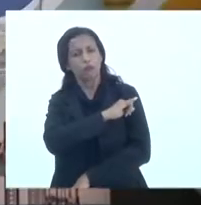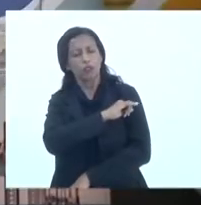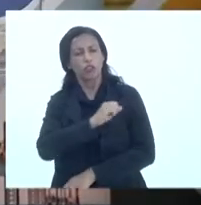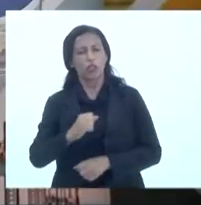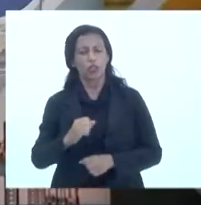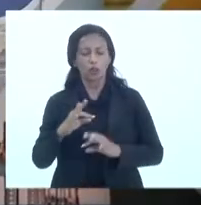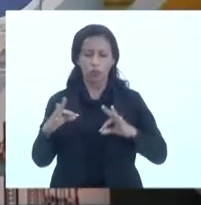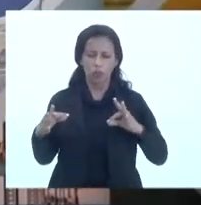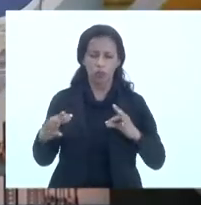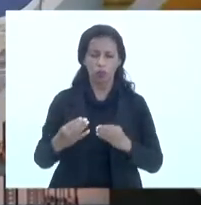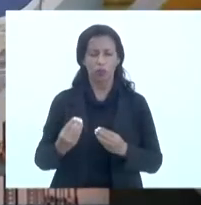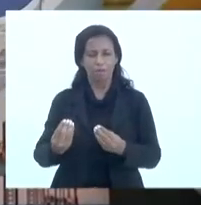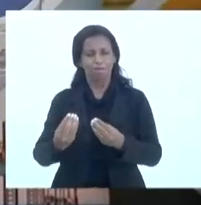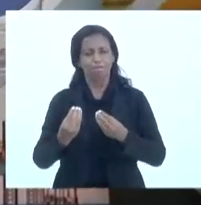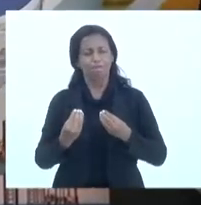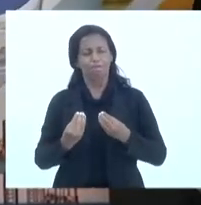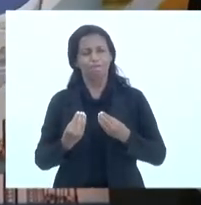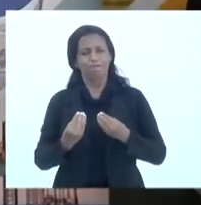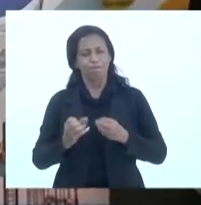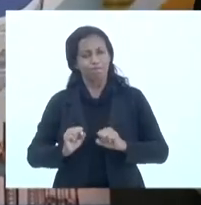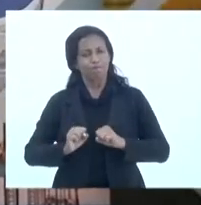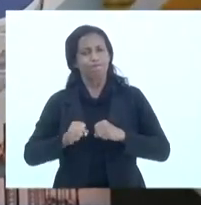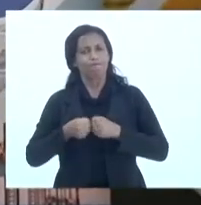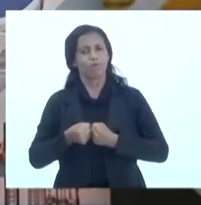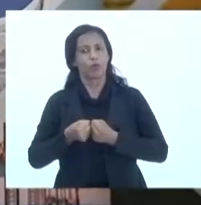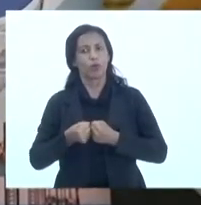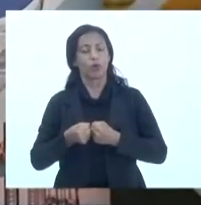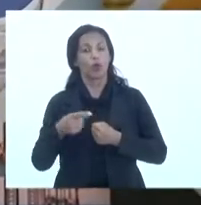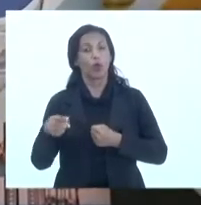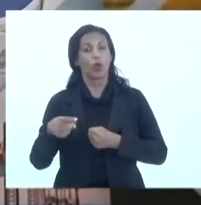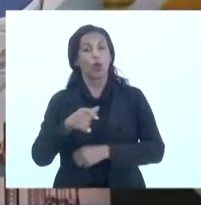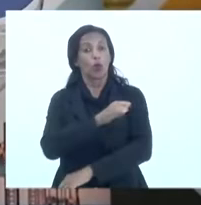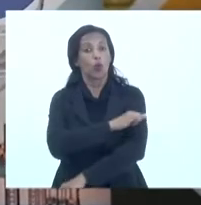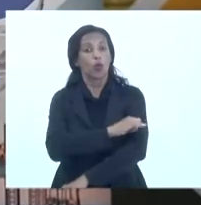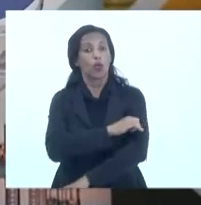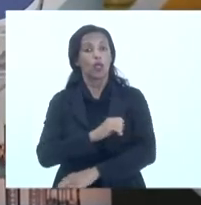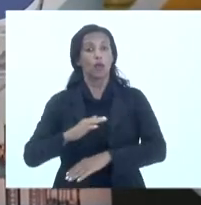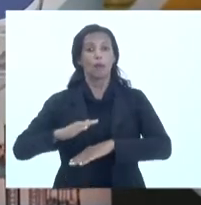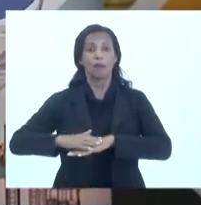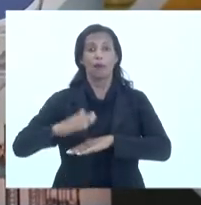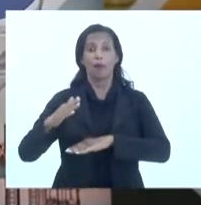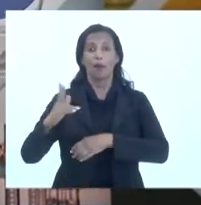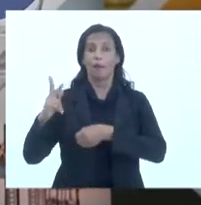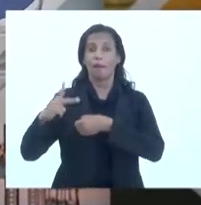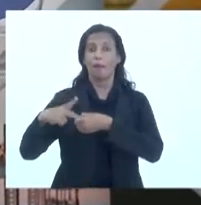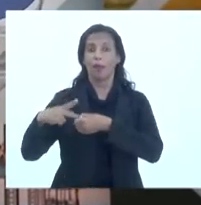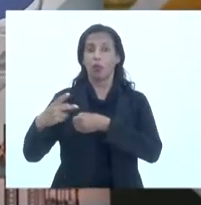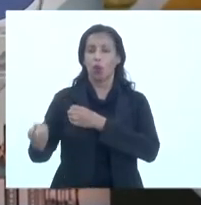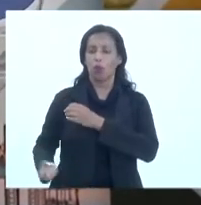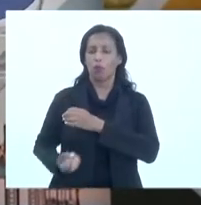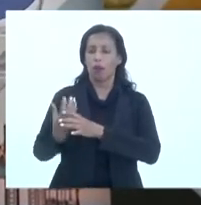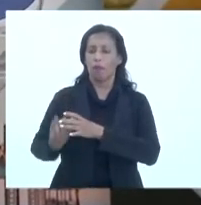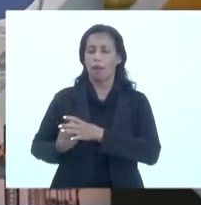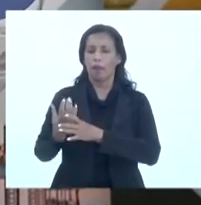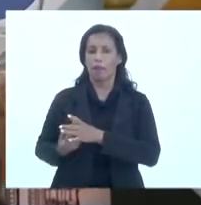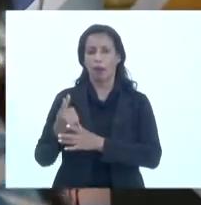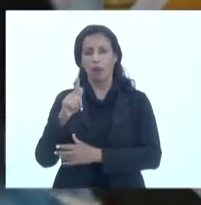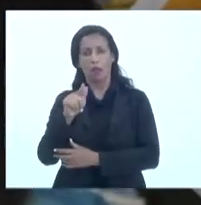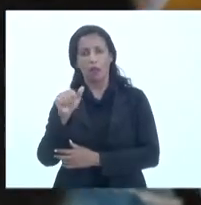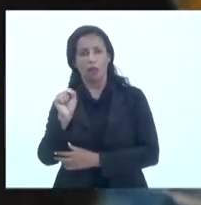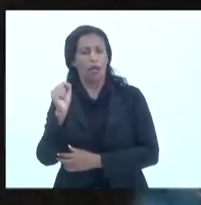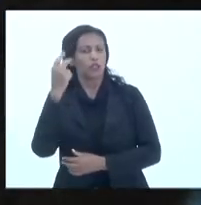otimismo, né? O Rio de Janeiro hoje é o maior produtor de petróleo do país, é o maior produtor de gás natural